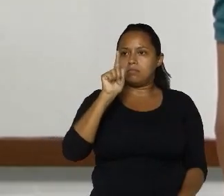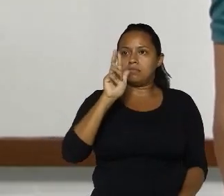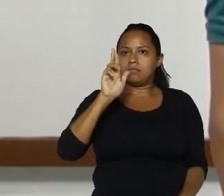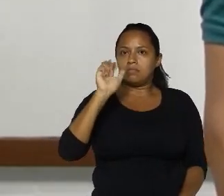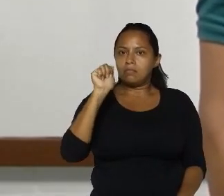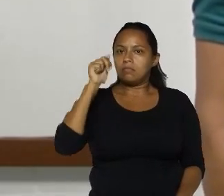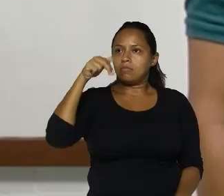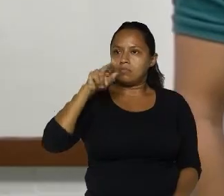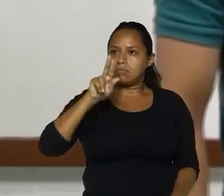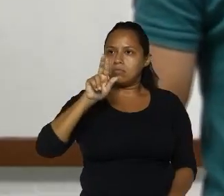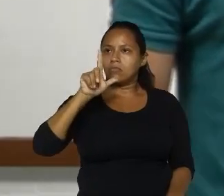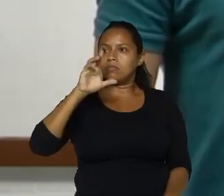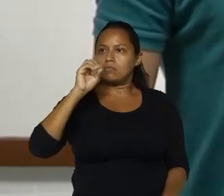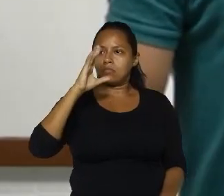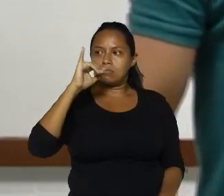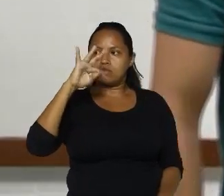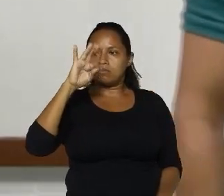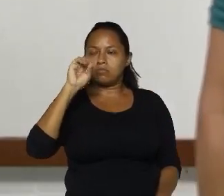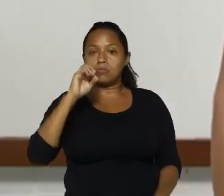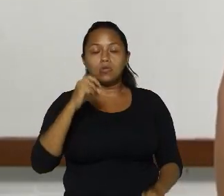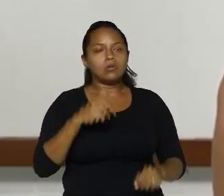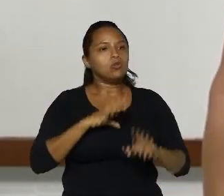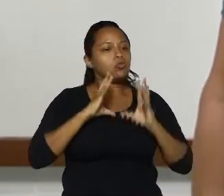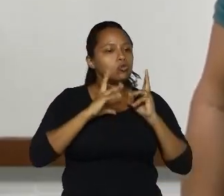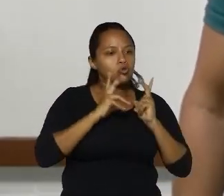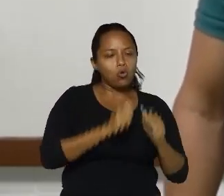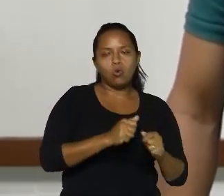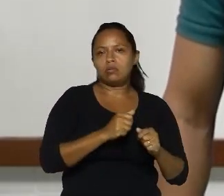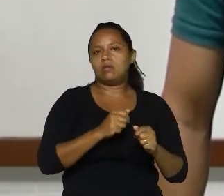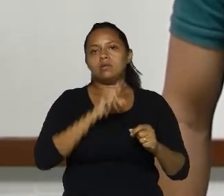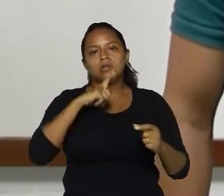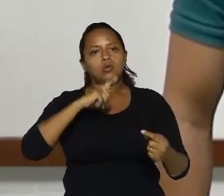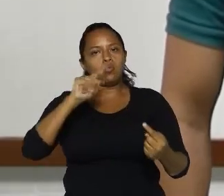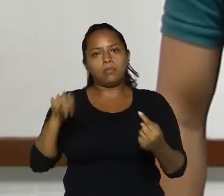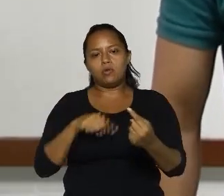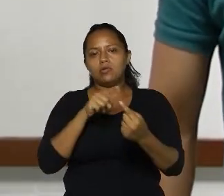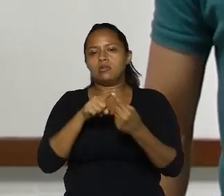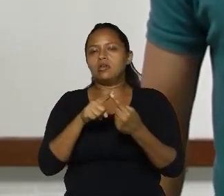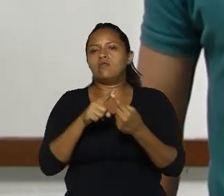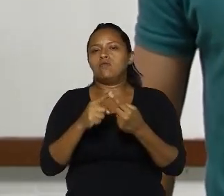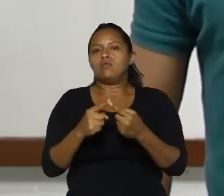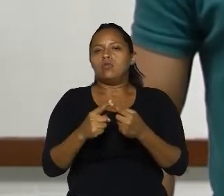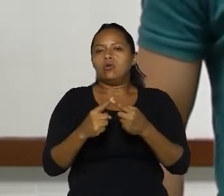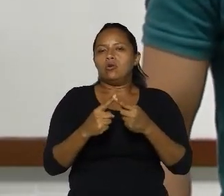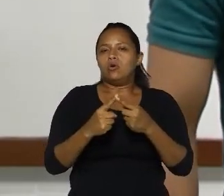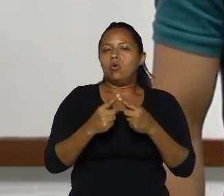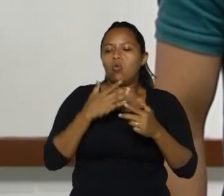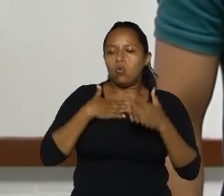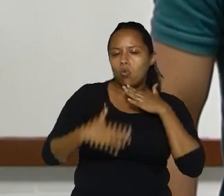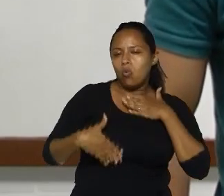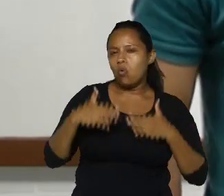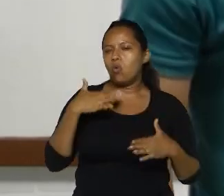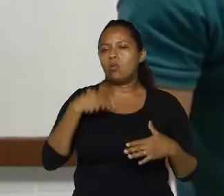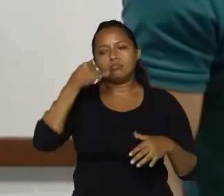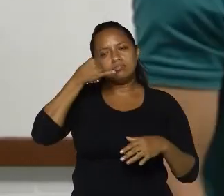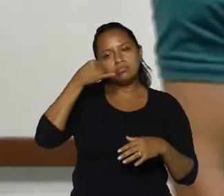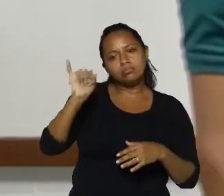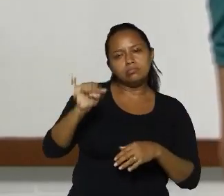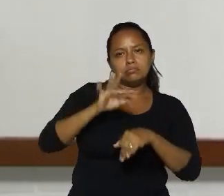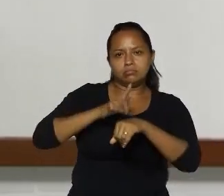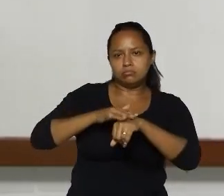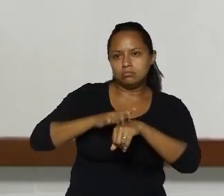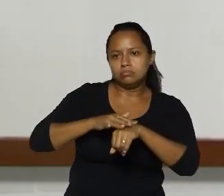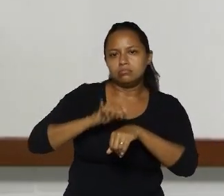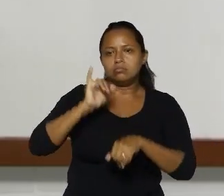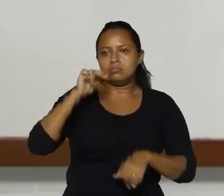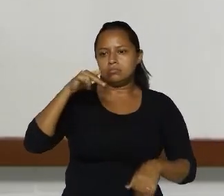5 células, elas têm como objetivo a defesa do organismo, o combate às infecções. Por